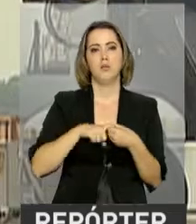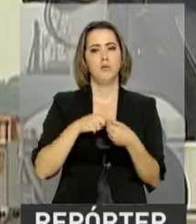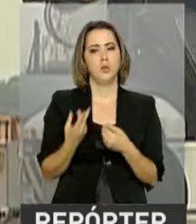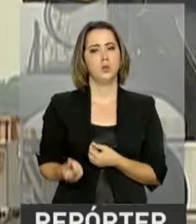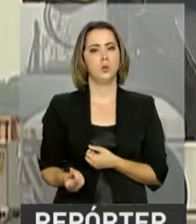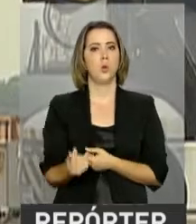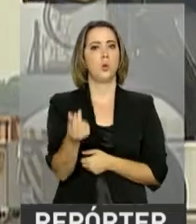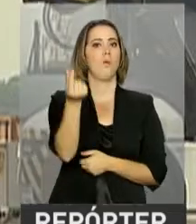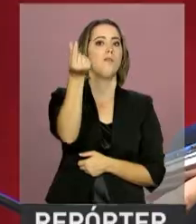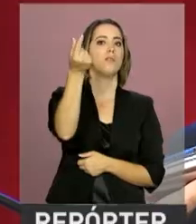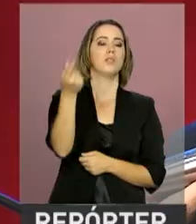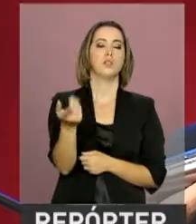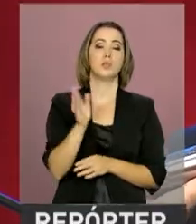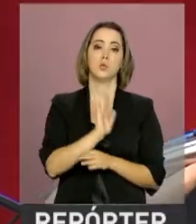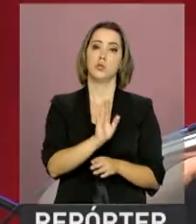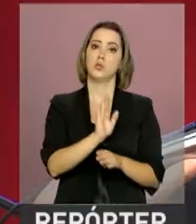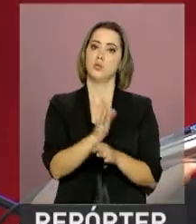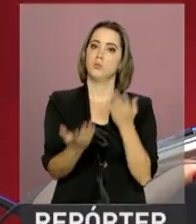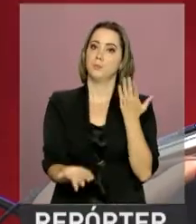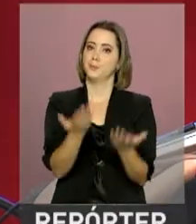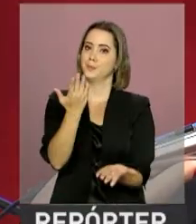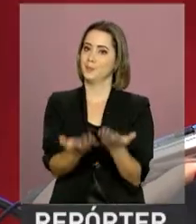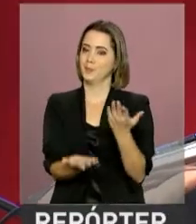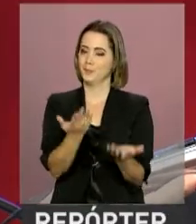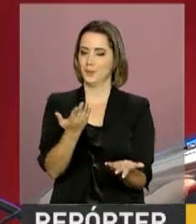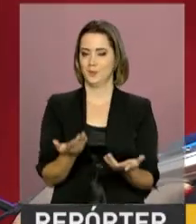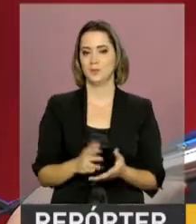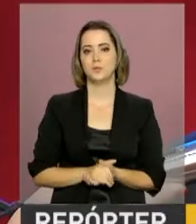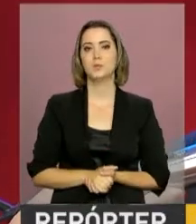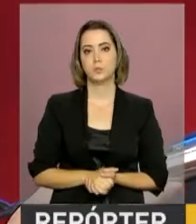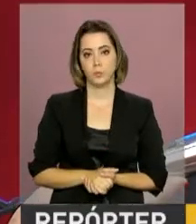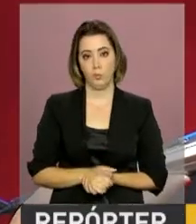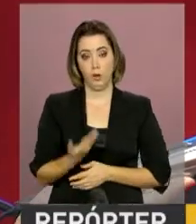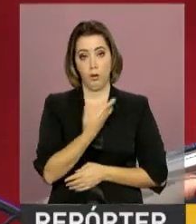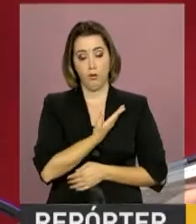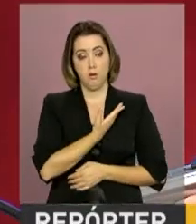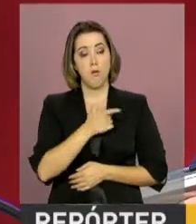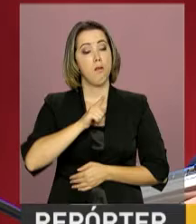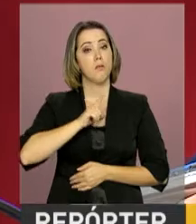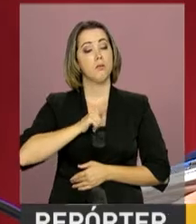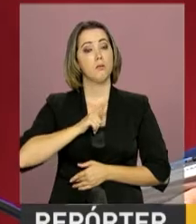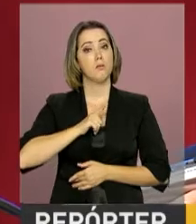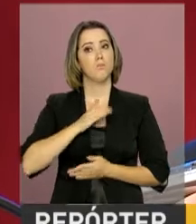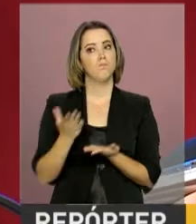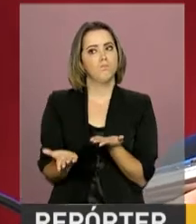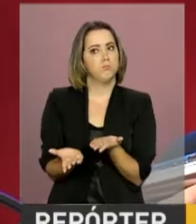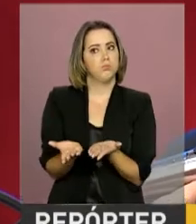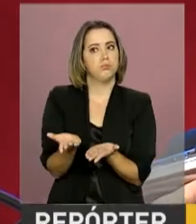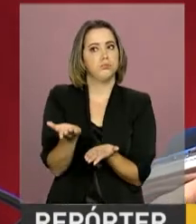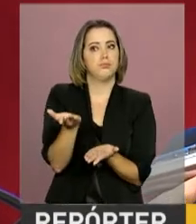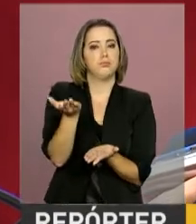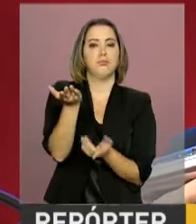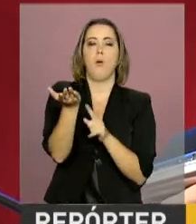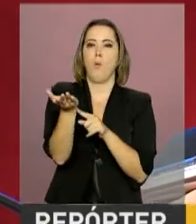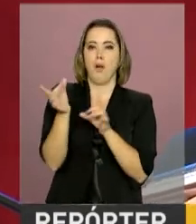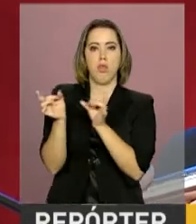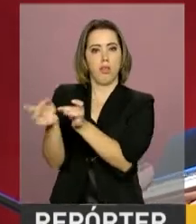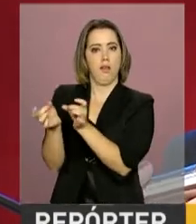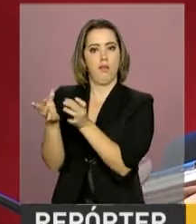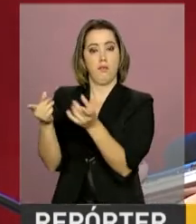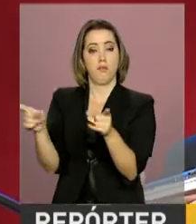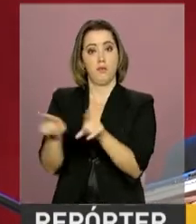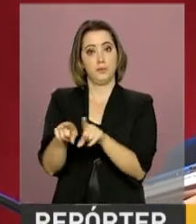balança comercial brasileira. Houve um aumento no preço das exportações, sobretudo em razão de uma recuperação parcial